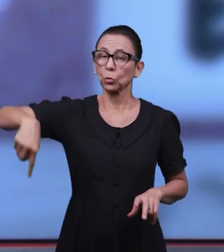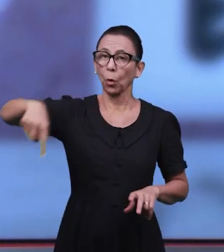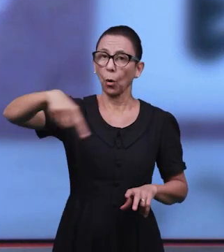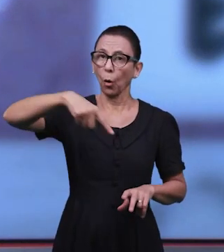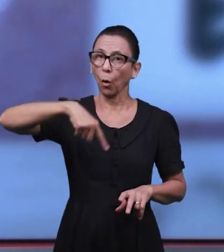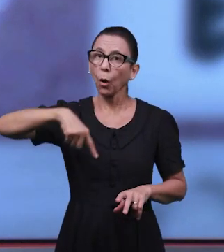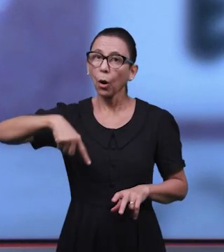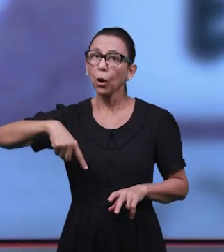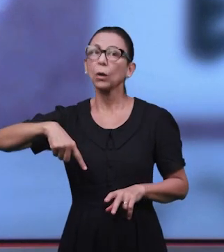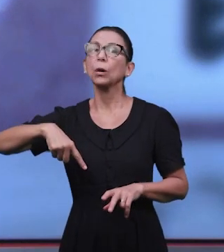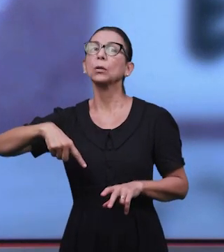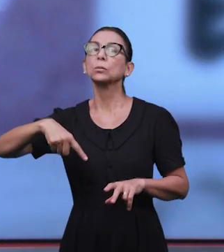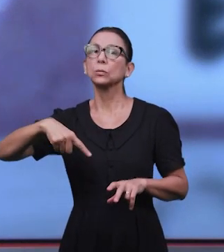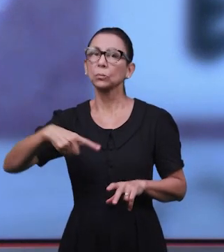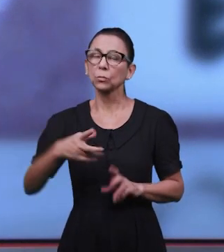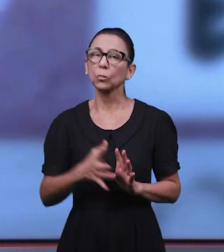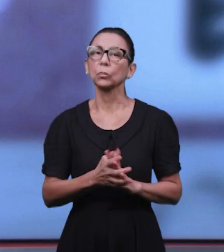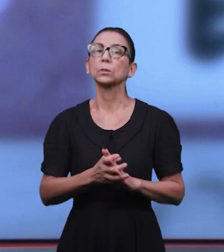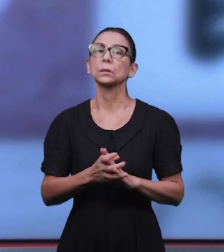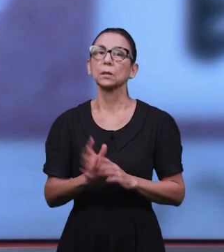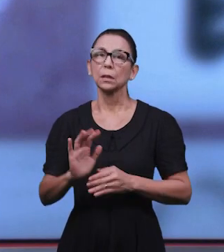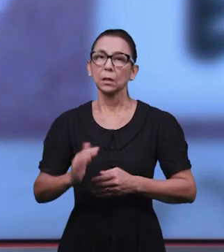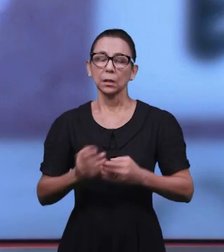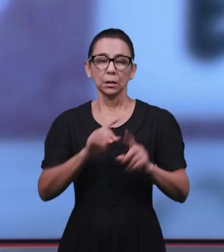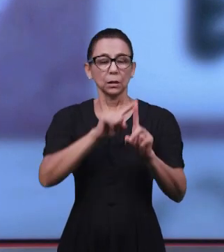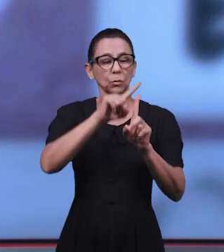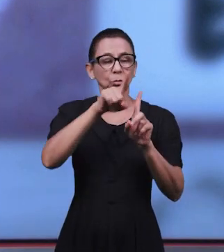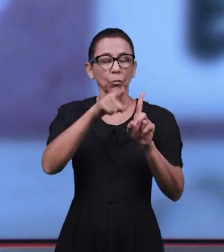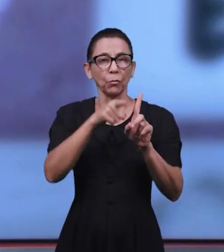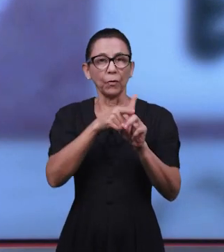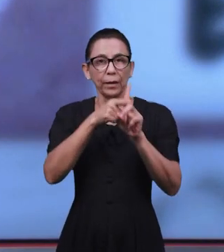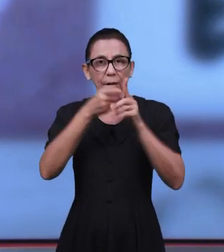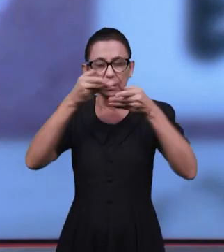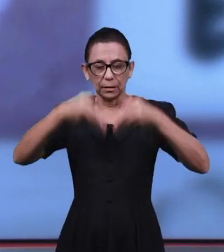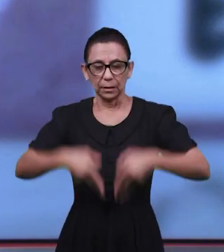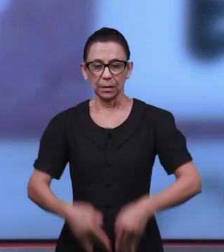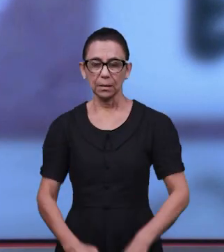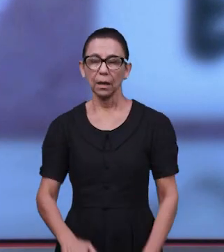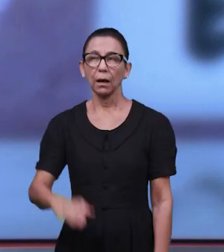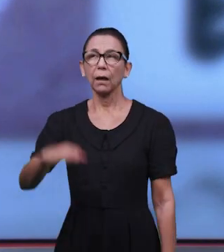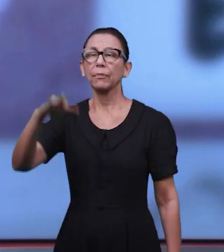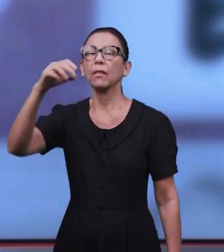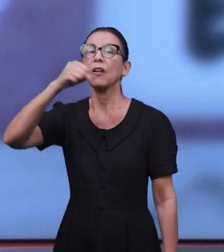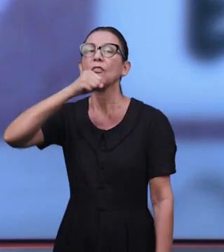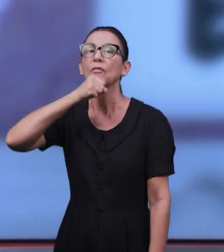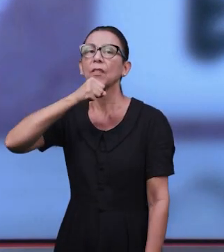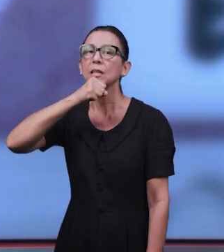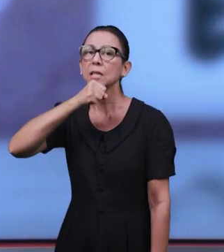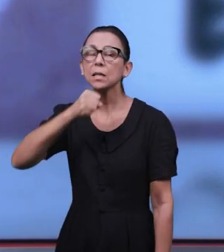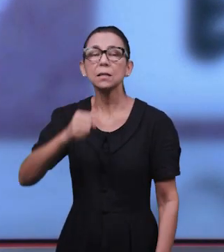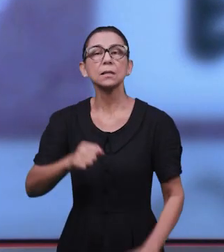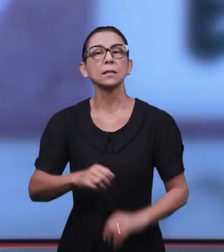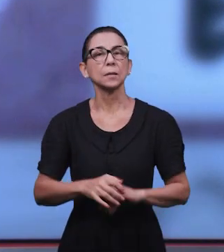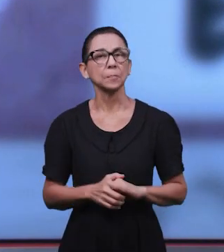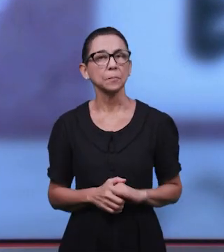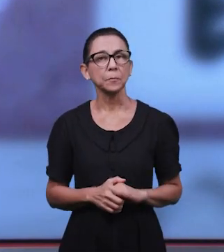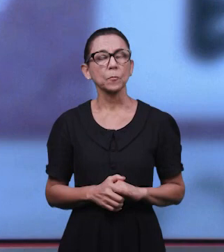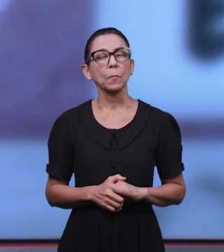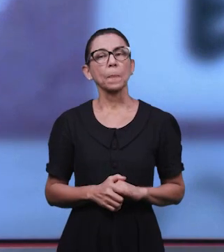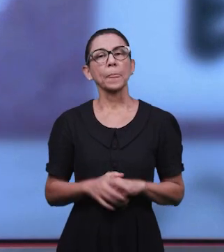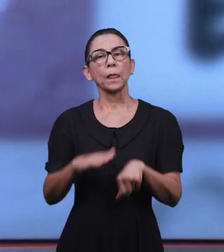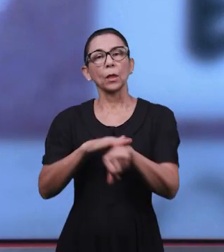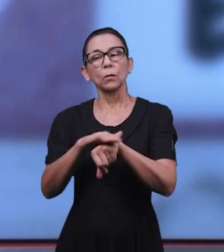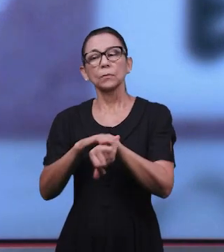nós, desde a mais tenra idade até a velhice. Conversar a respeito do que sentimos com os nossos